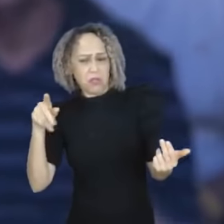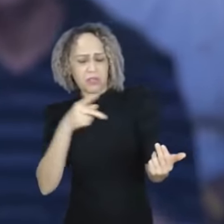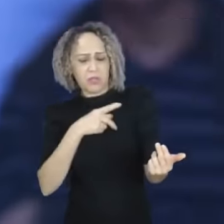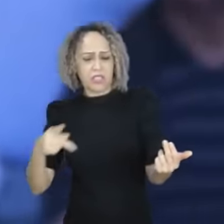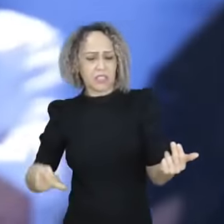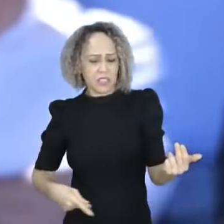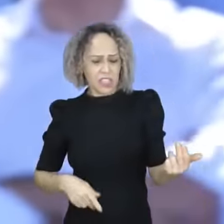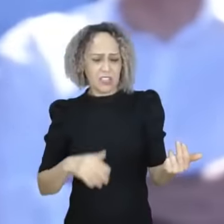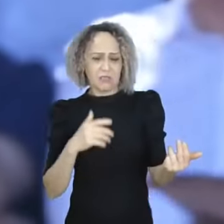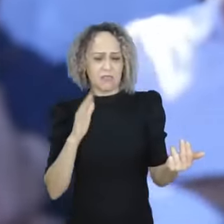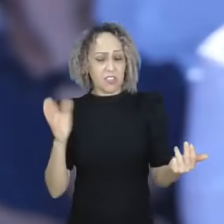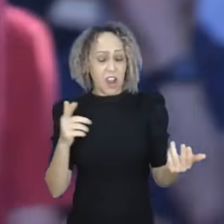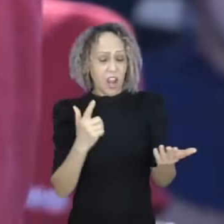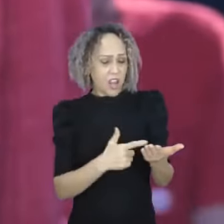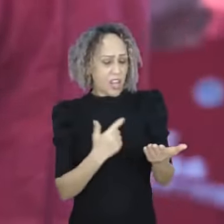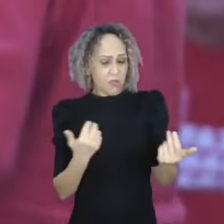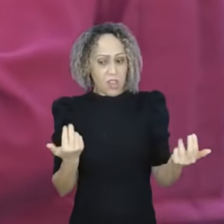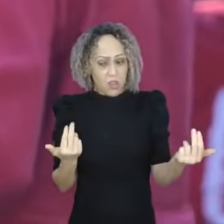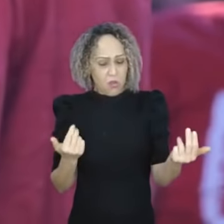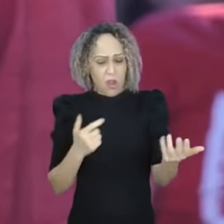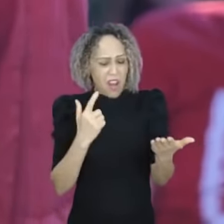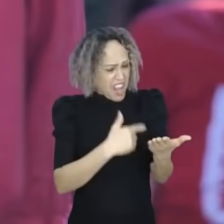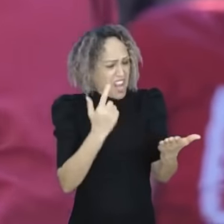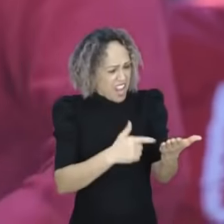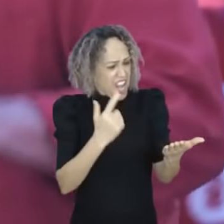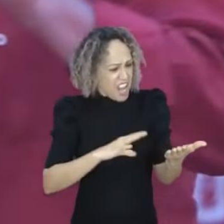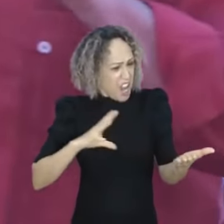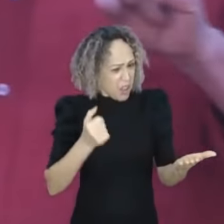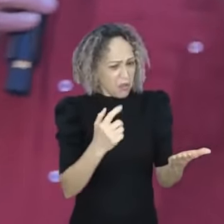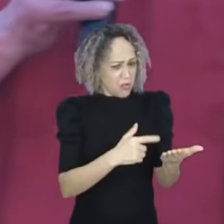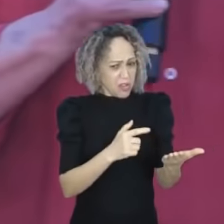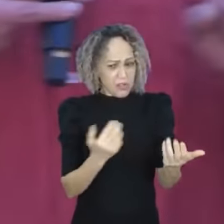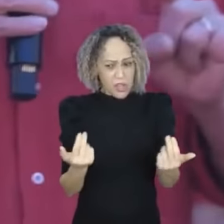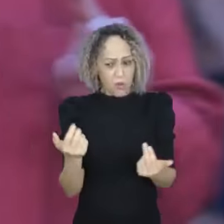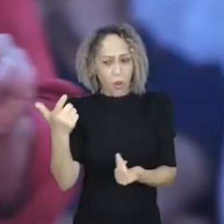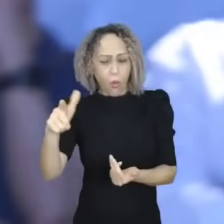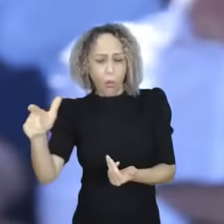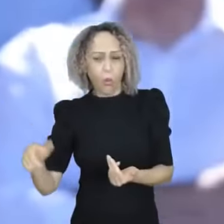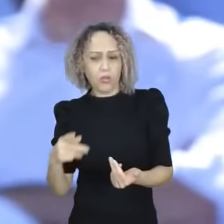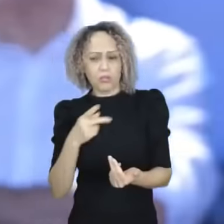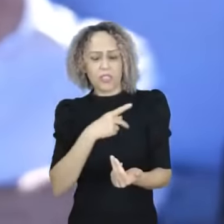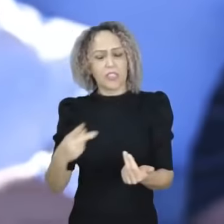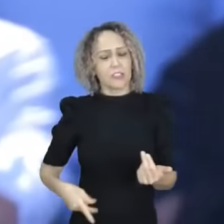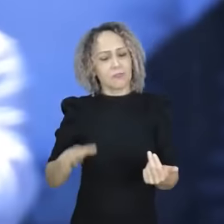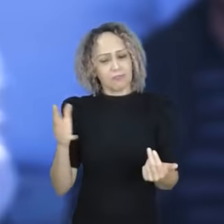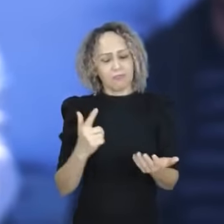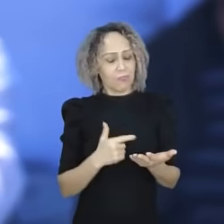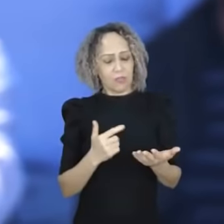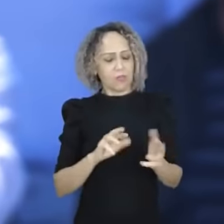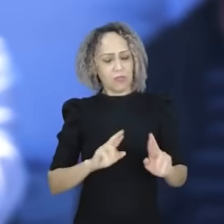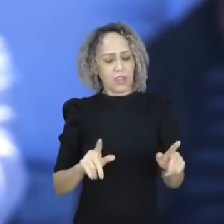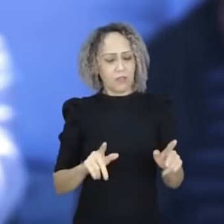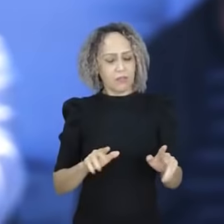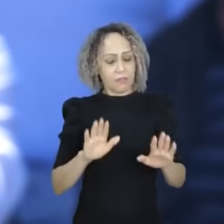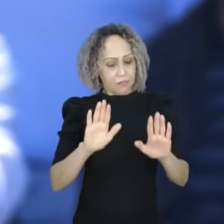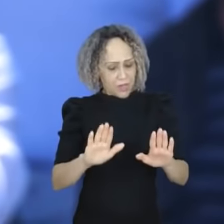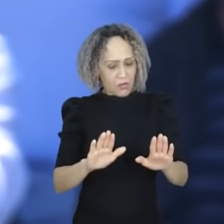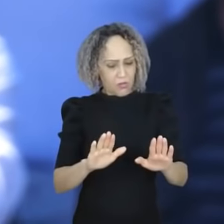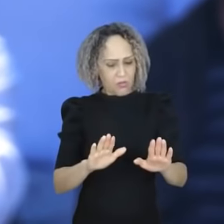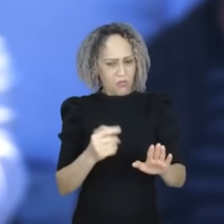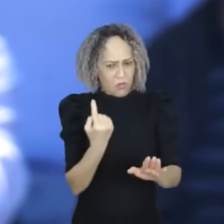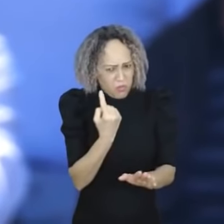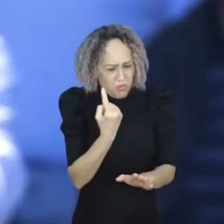Converso a vocês que eu não li todos os livros que os outros já leram. Agora, tem uma coisa que eu sou professor,